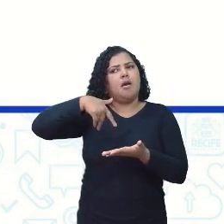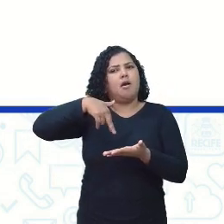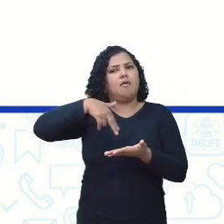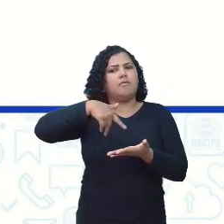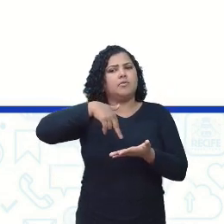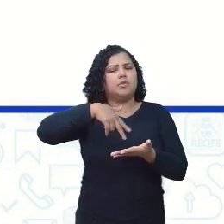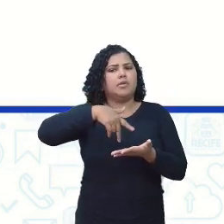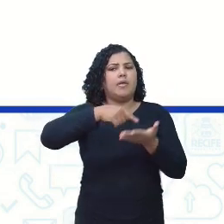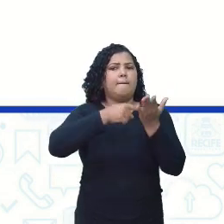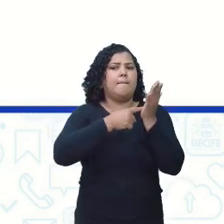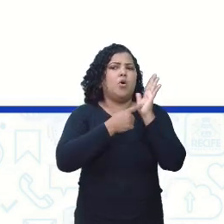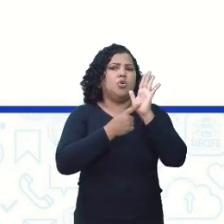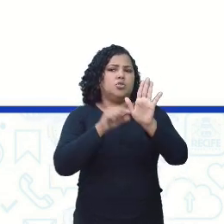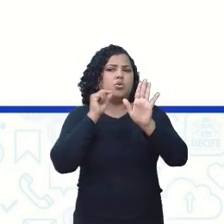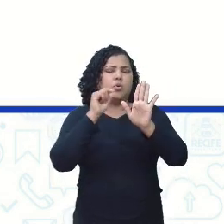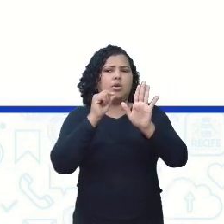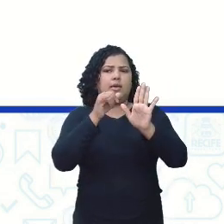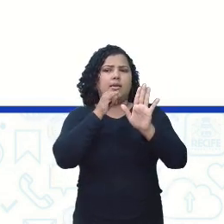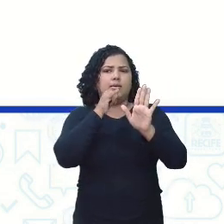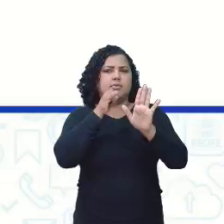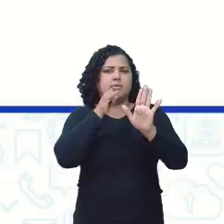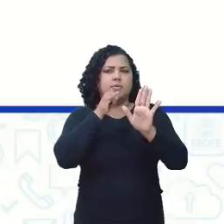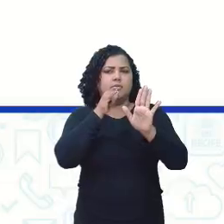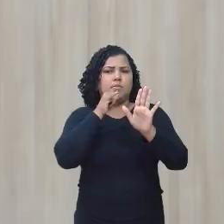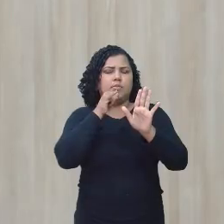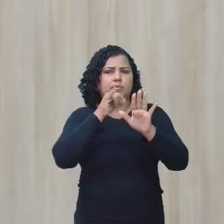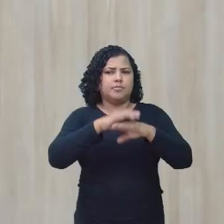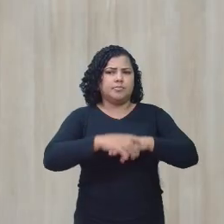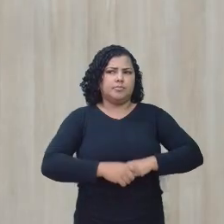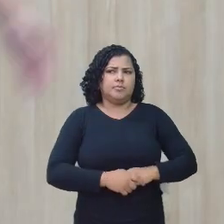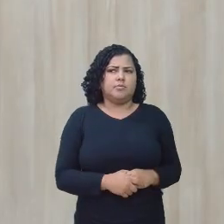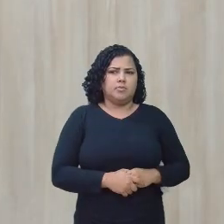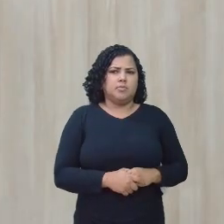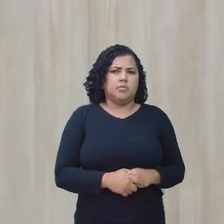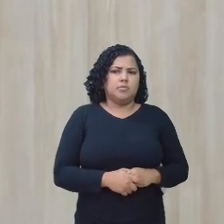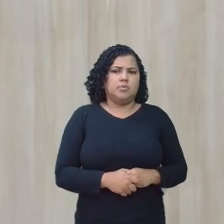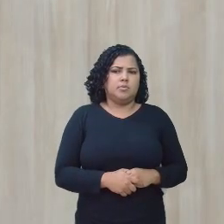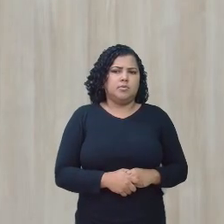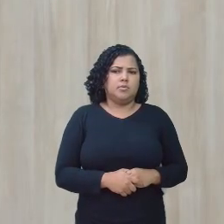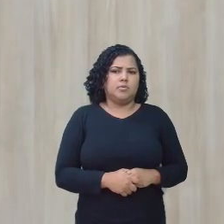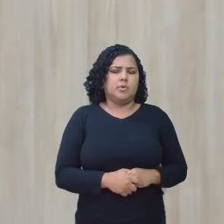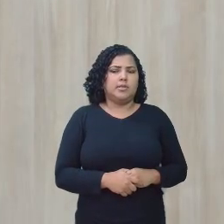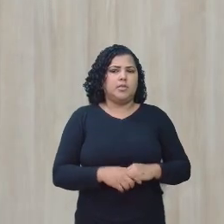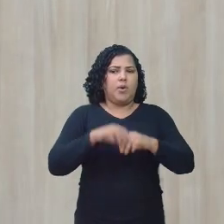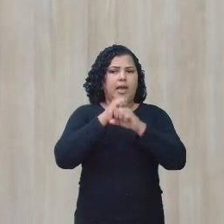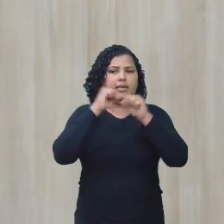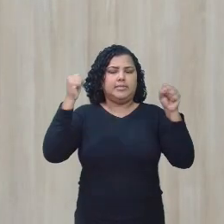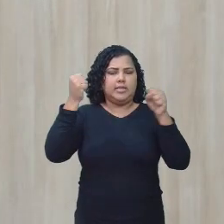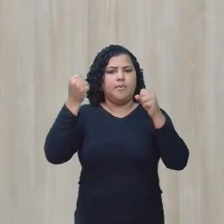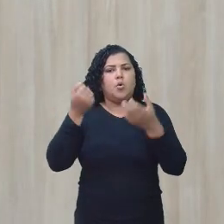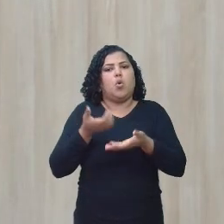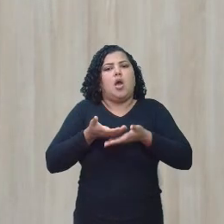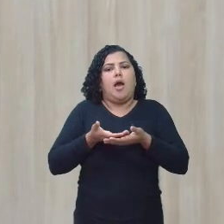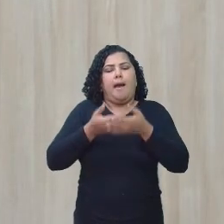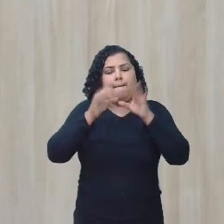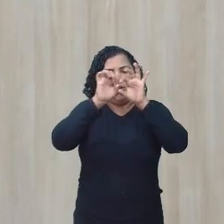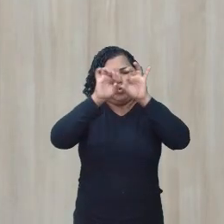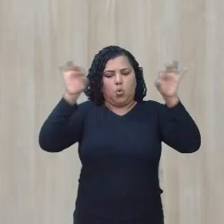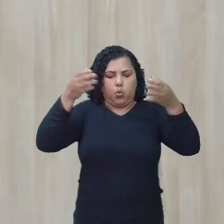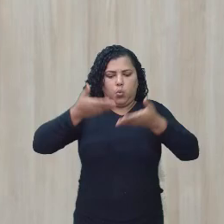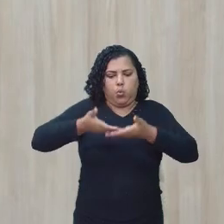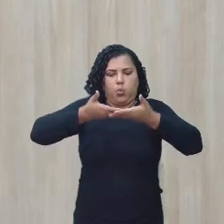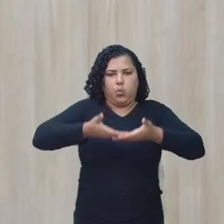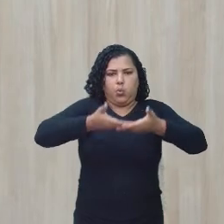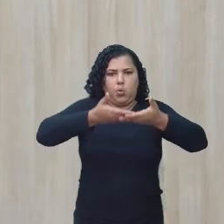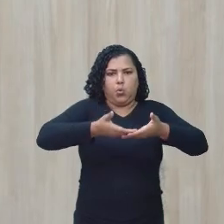forma de mostrar, inclusive, a sua condição social, ser carregado nas liteiras, nas cadeirinhas, nas redes, professor Luciano. Então é uma cena